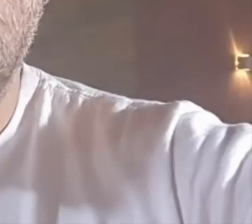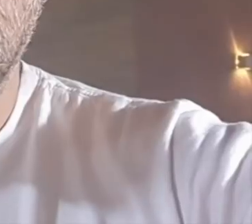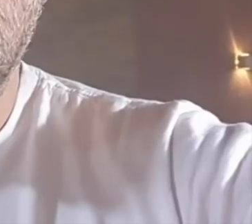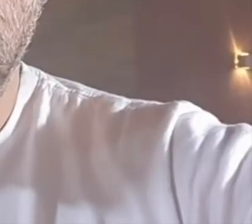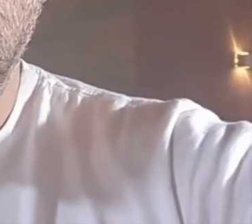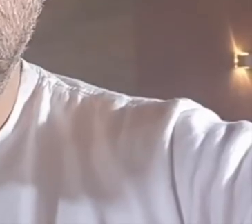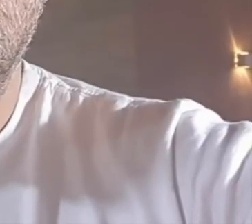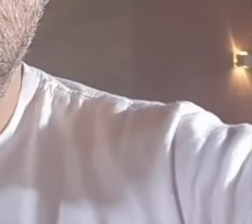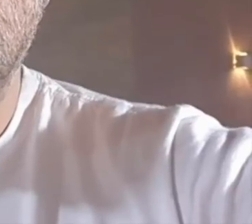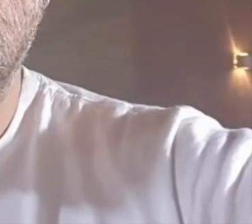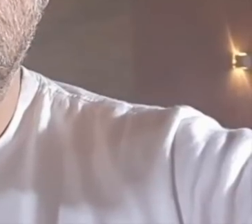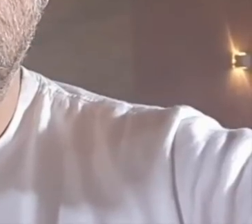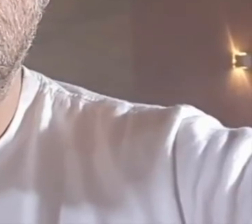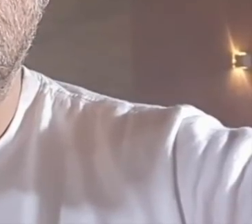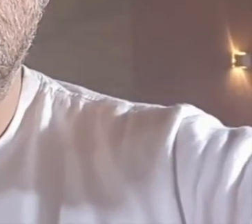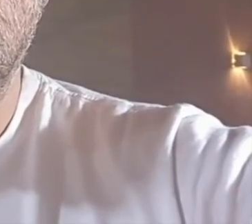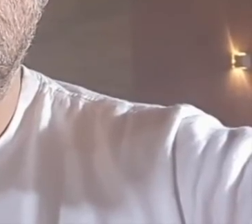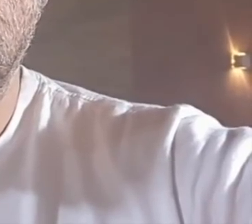Incerteza.